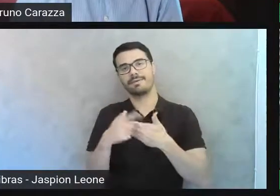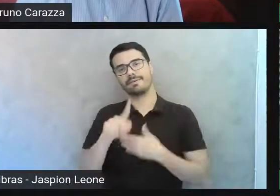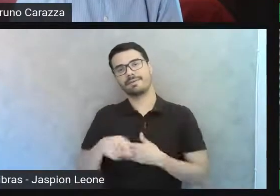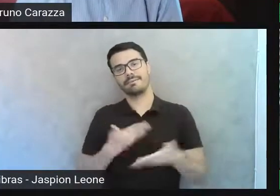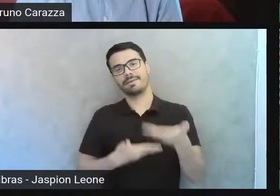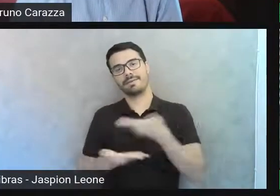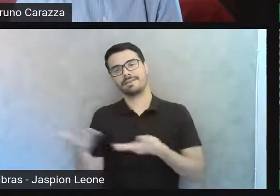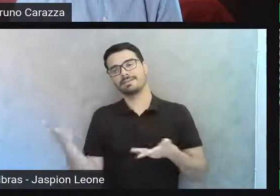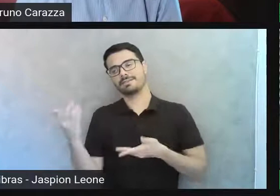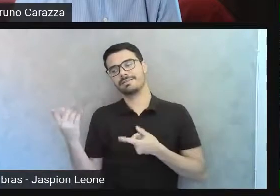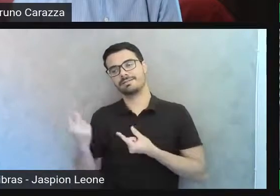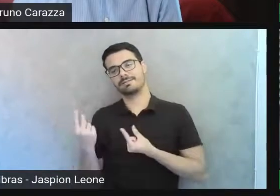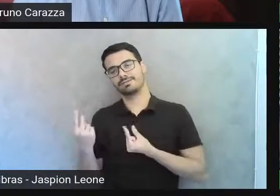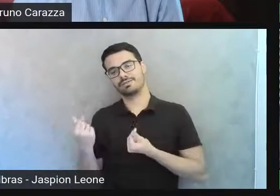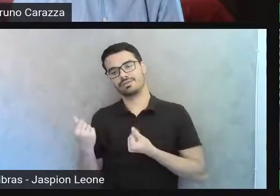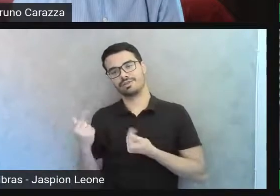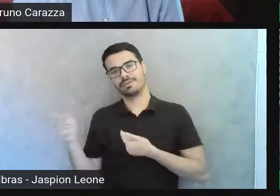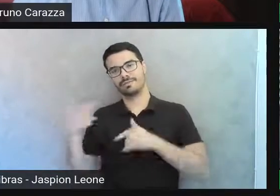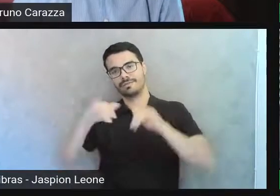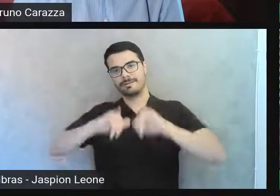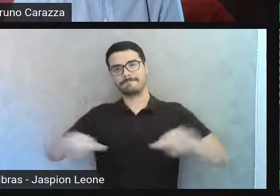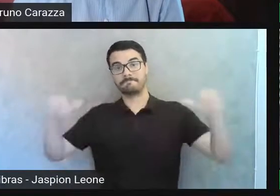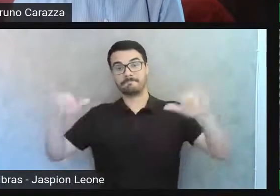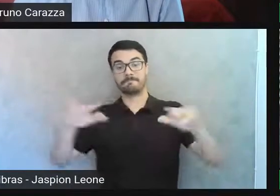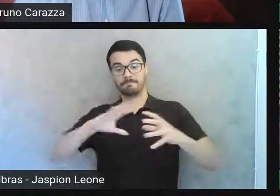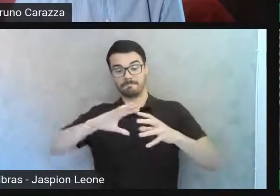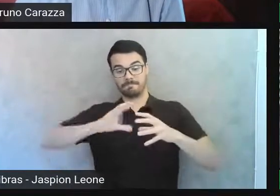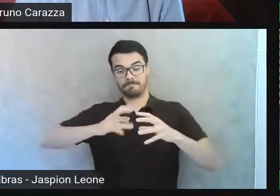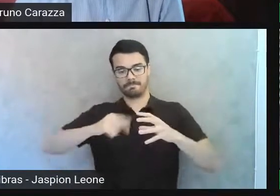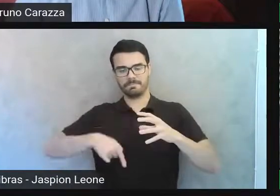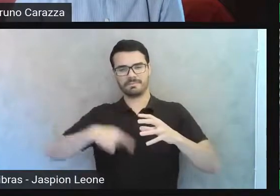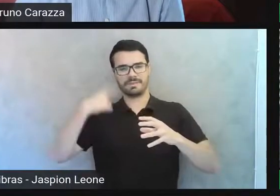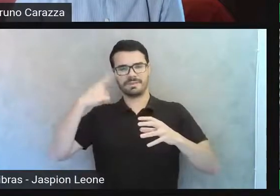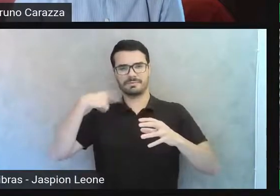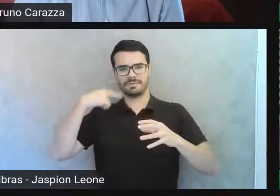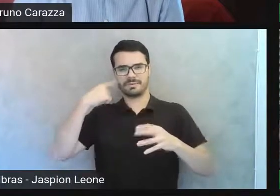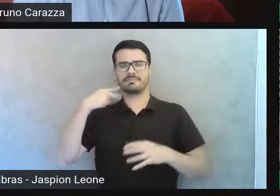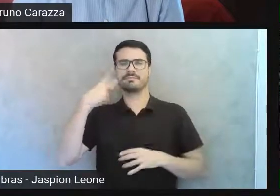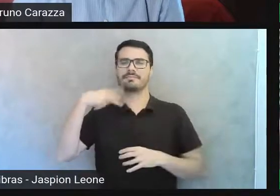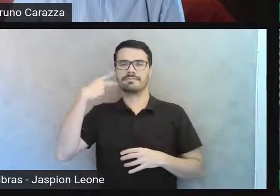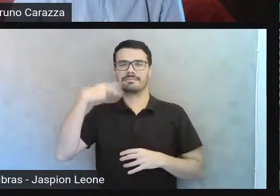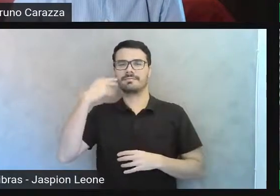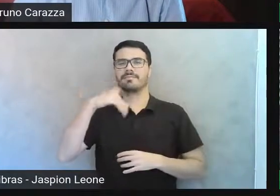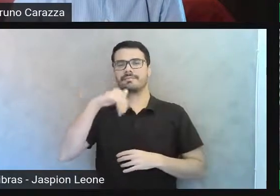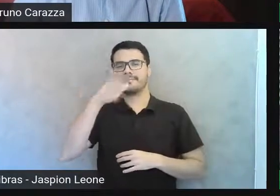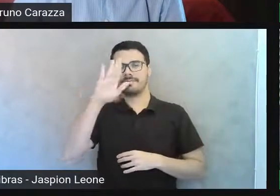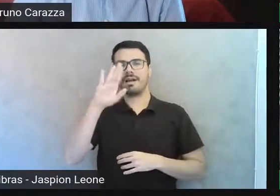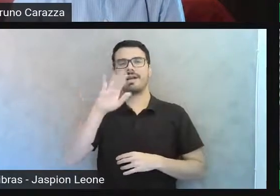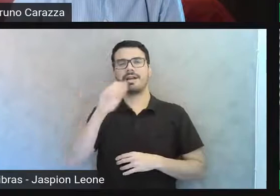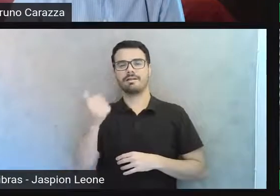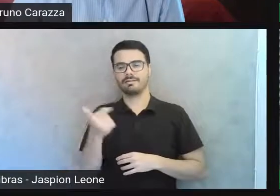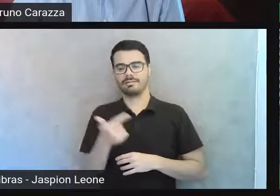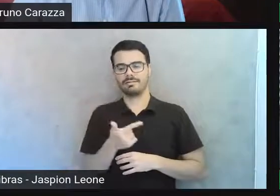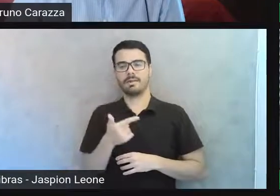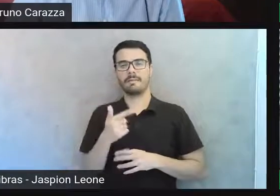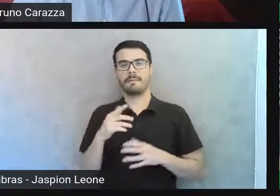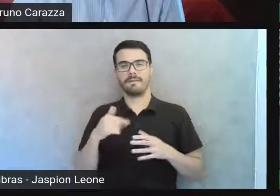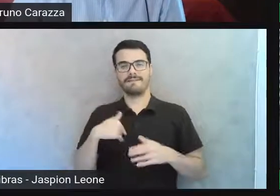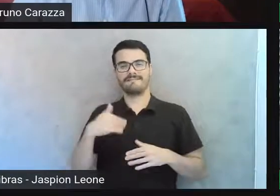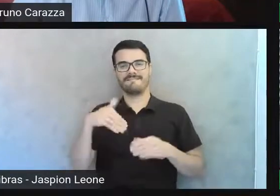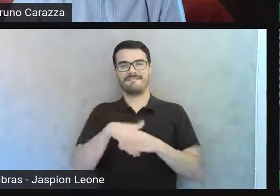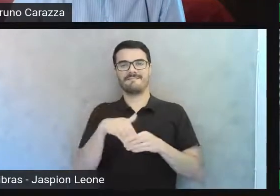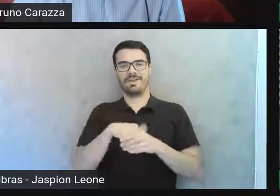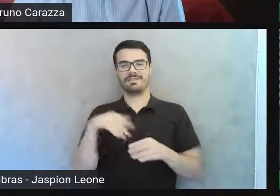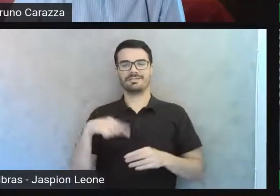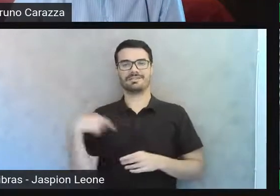entre dinheiro e nas campanhas eleitorais para deputado e vereador, muito mais do que ser o bloco na rua, vote em nós, numa